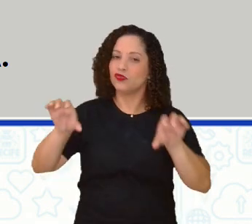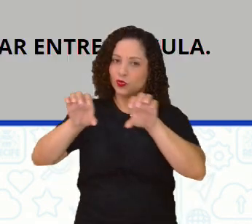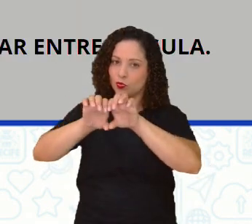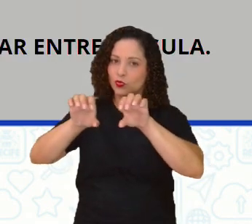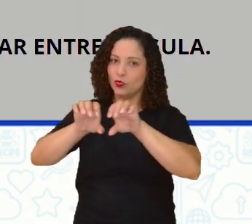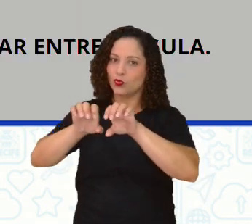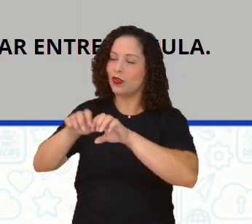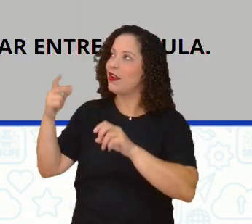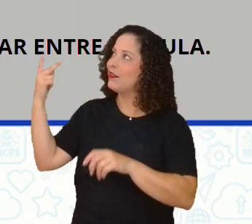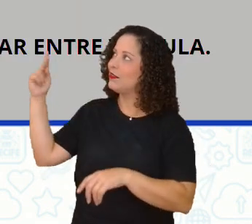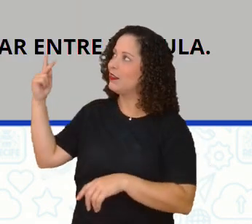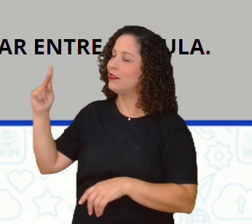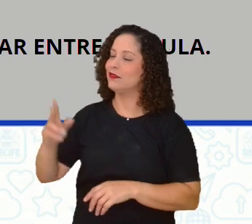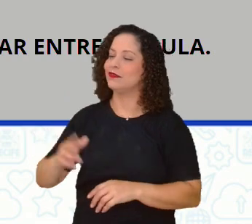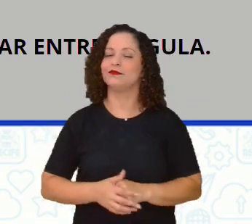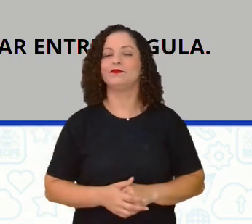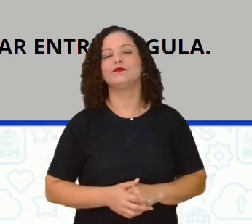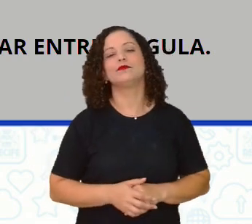aí.